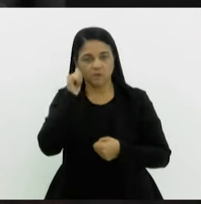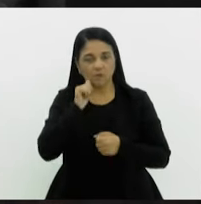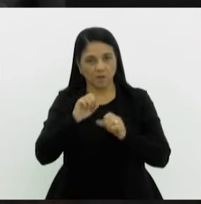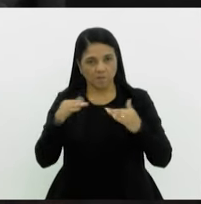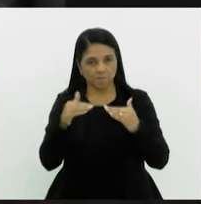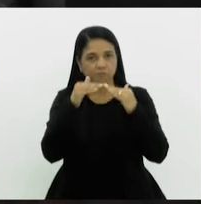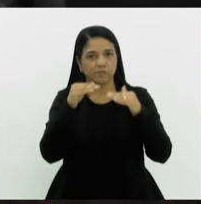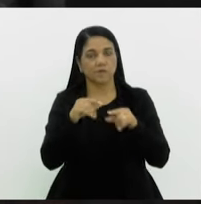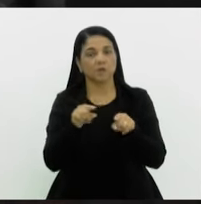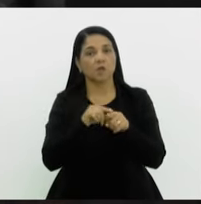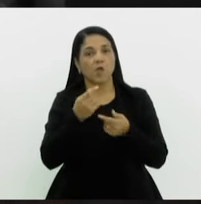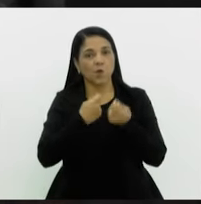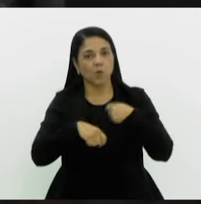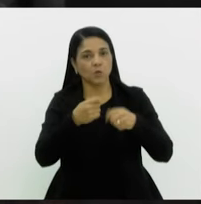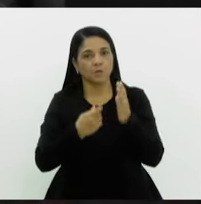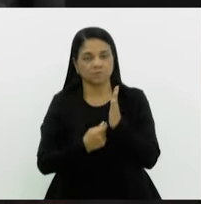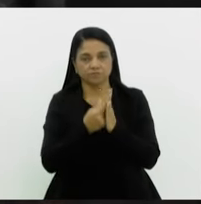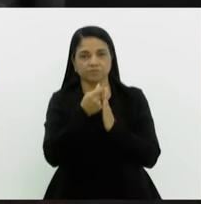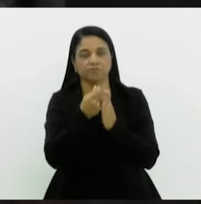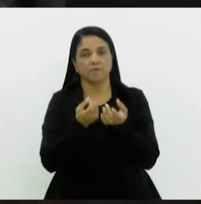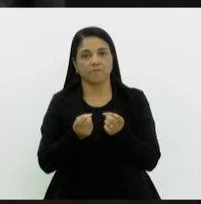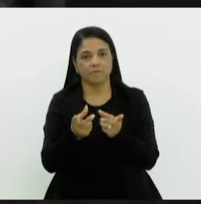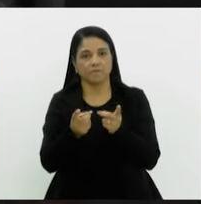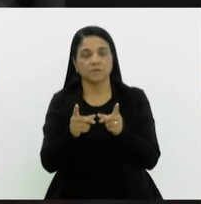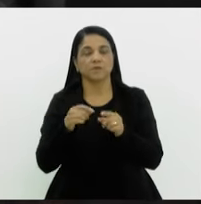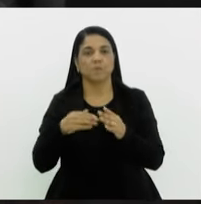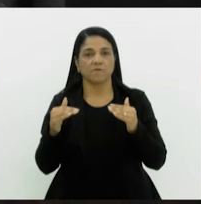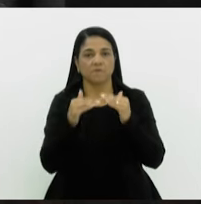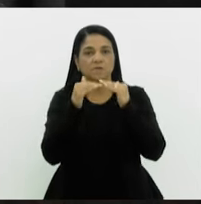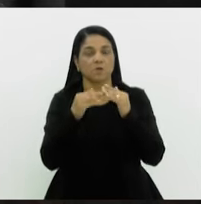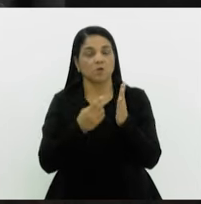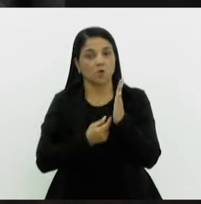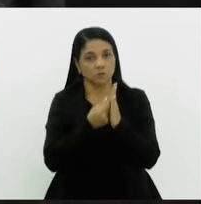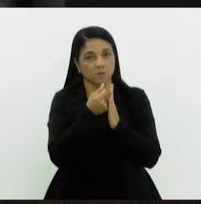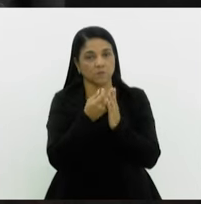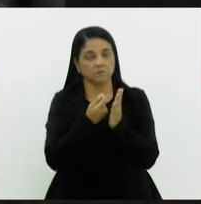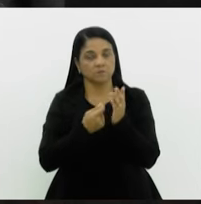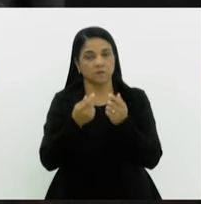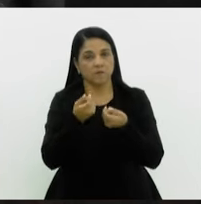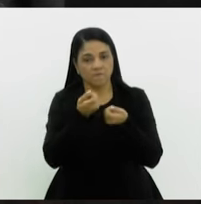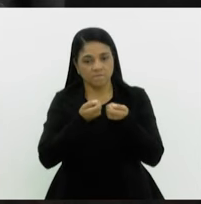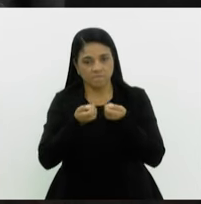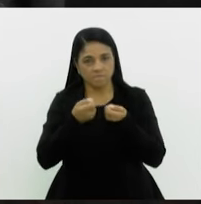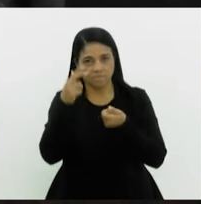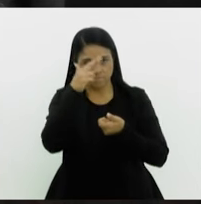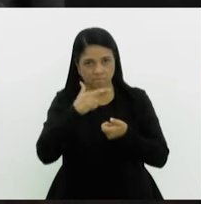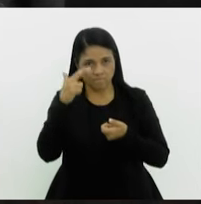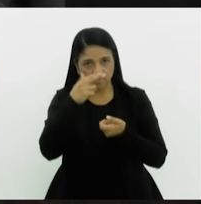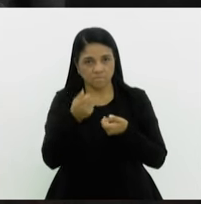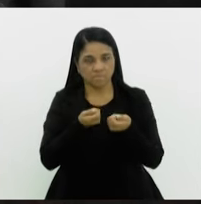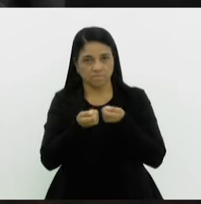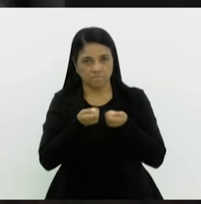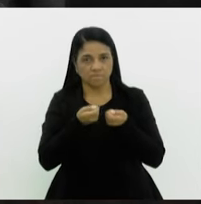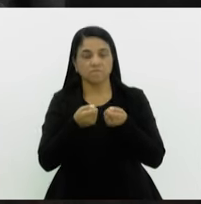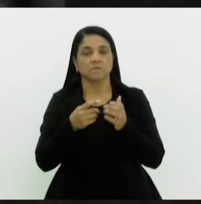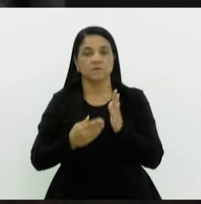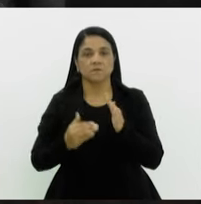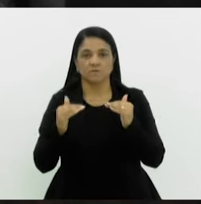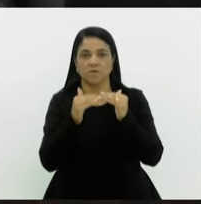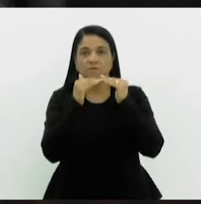favorável, de Economia, Indústria e Comércio, favorável, e de Orçamento, Finanças, Fiscalização Financeira e Controle,